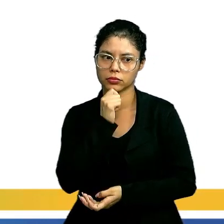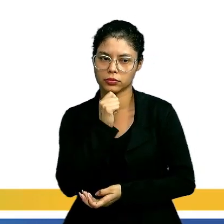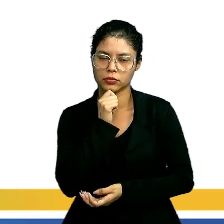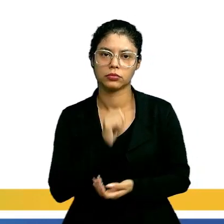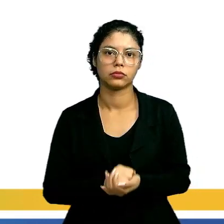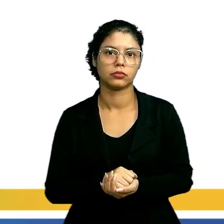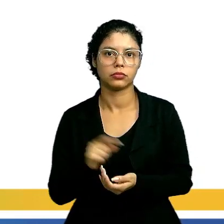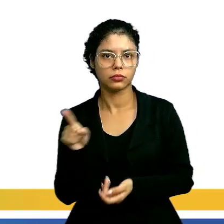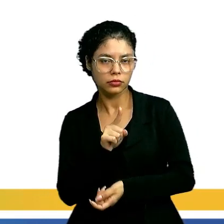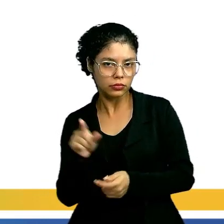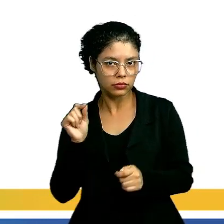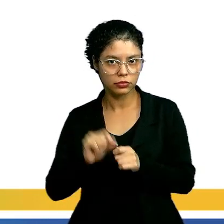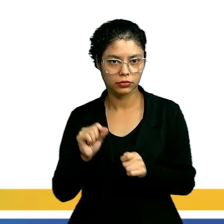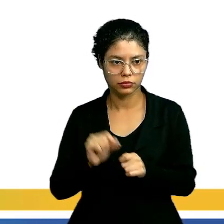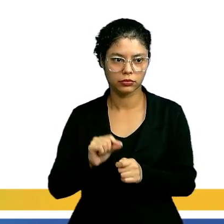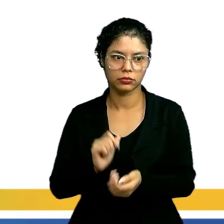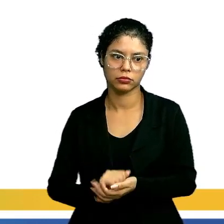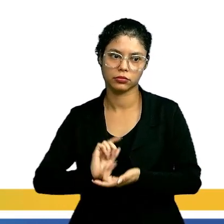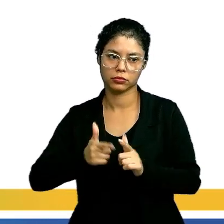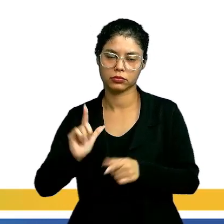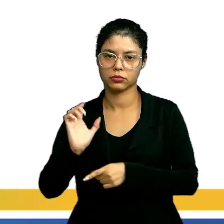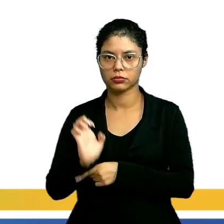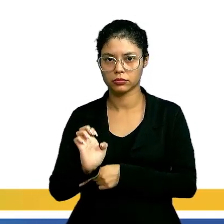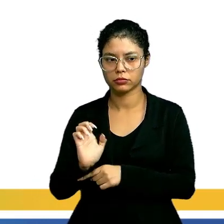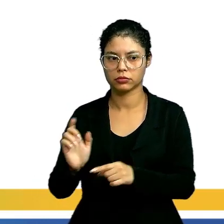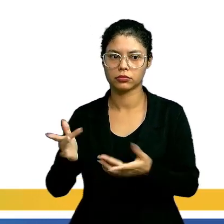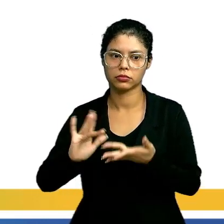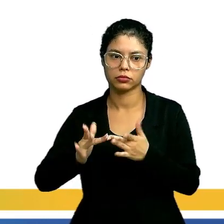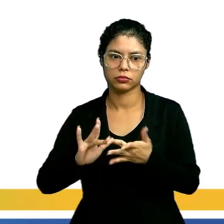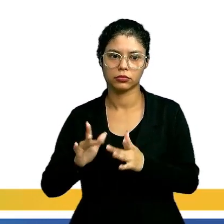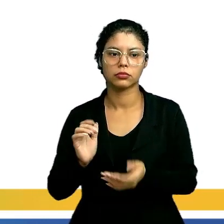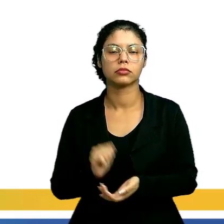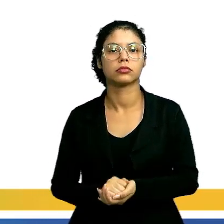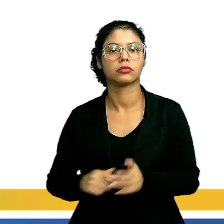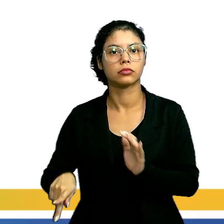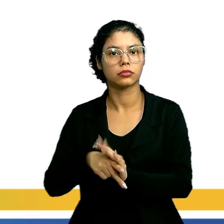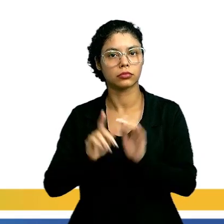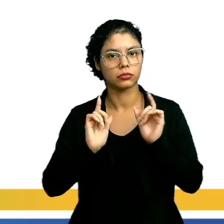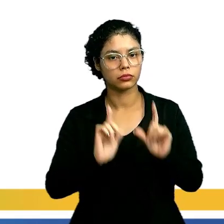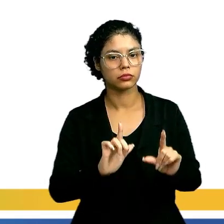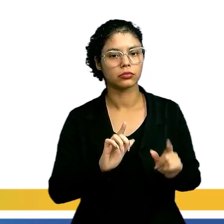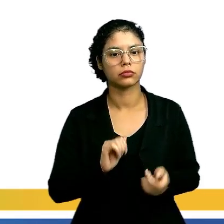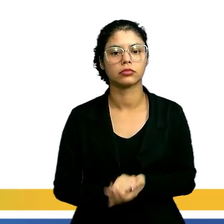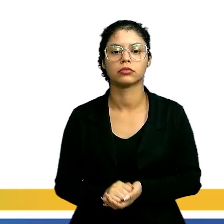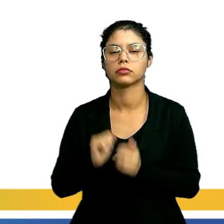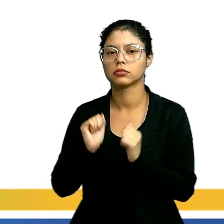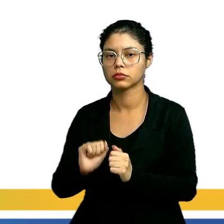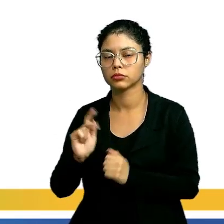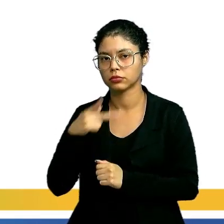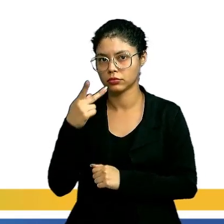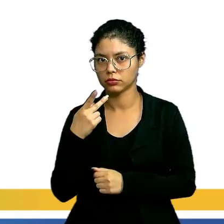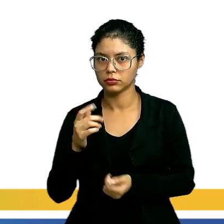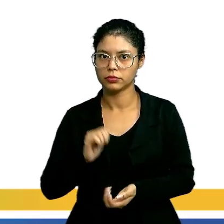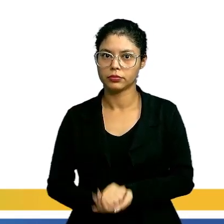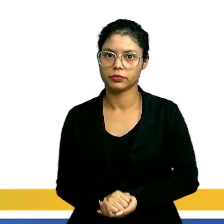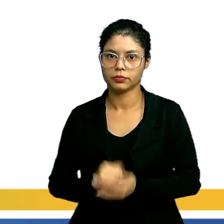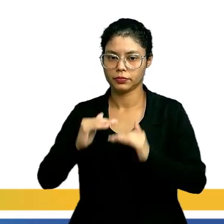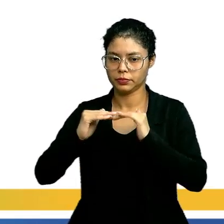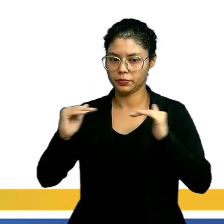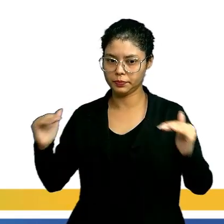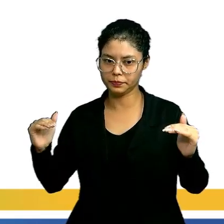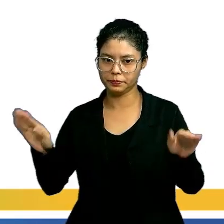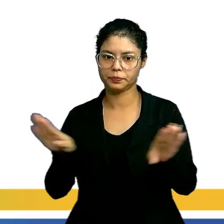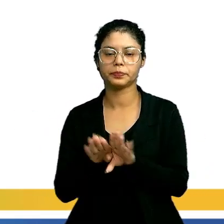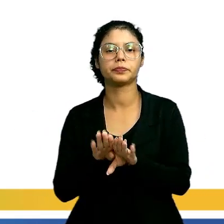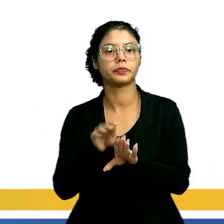não faz nenhum sentido. E letra E, diminui a área de contato entre as placas? Não podemos dizer que aqui está sendo levado em consideração a superfície,